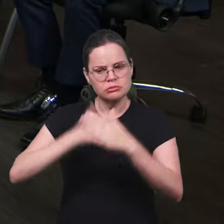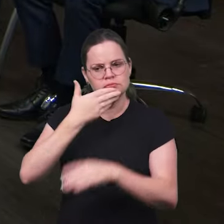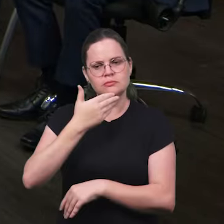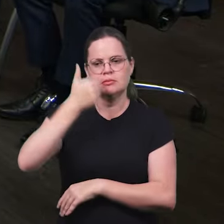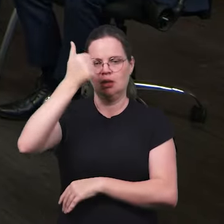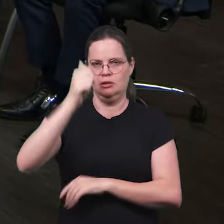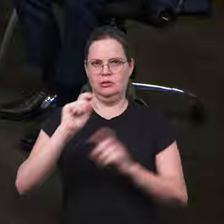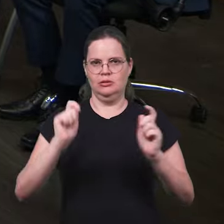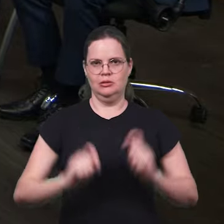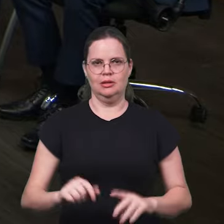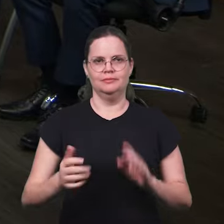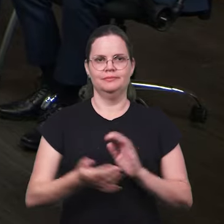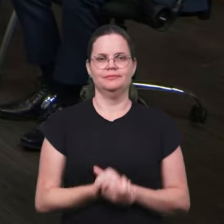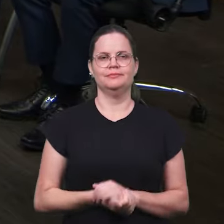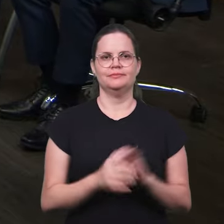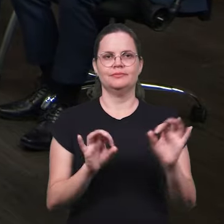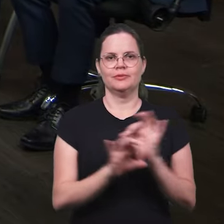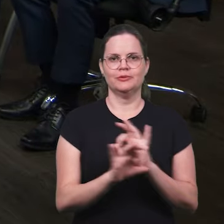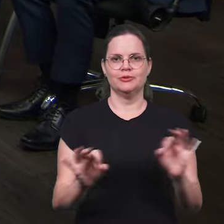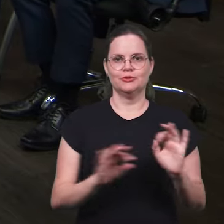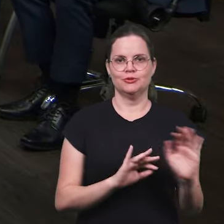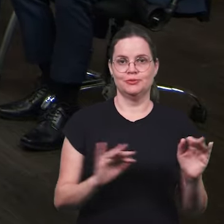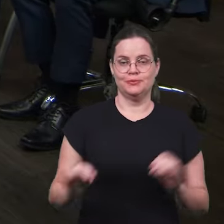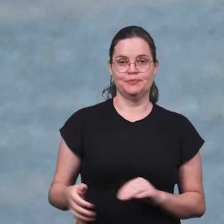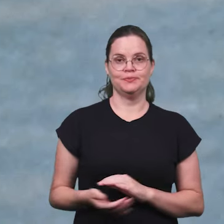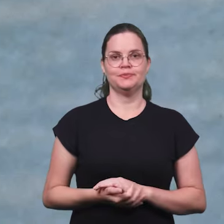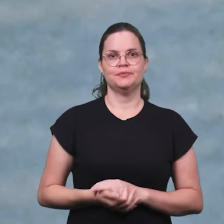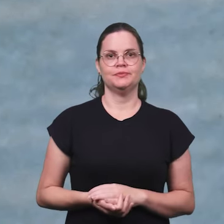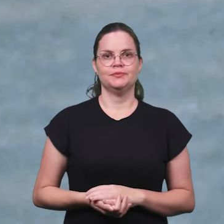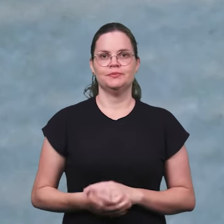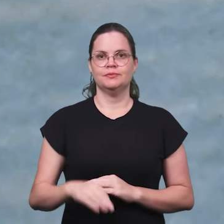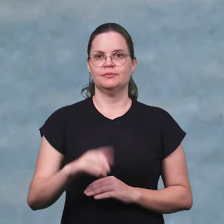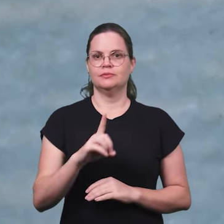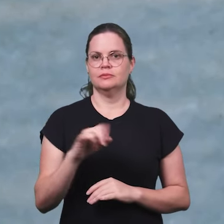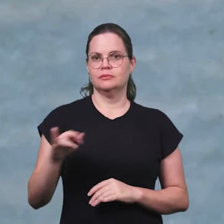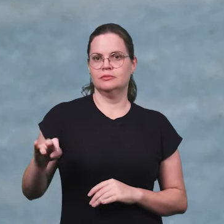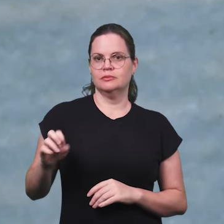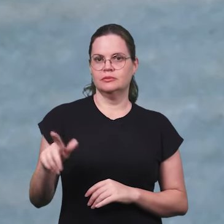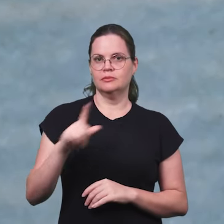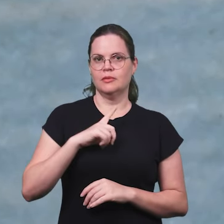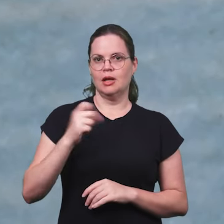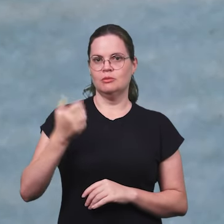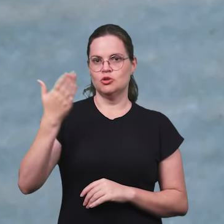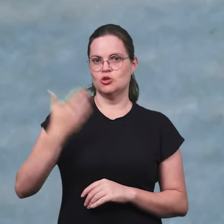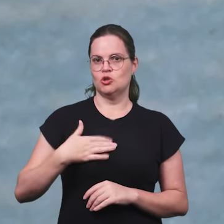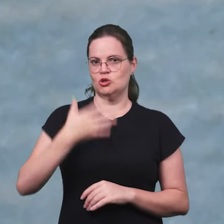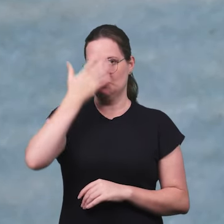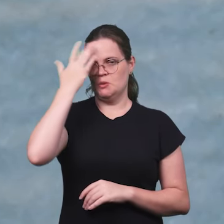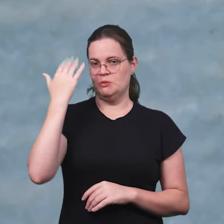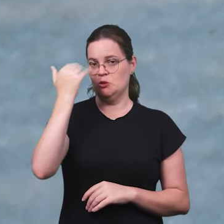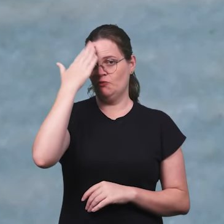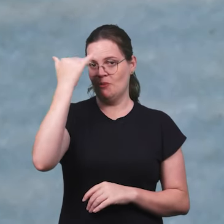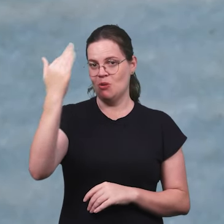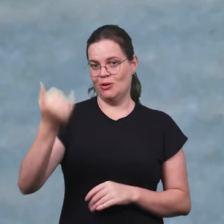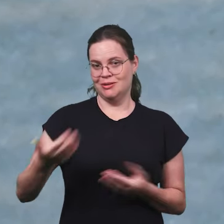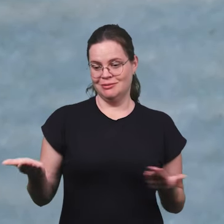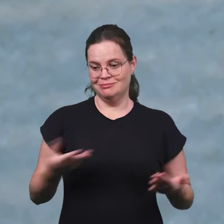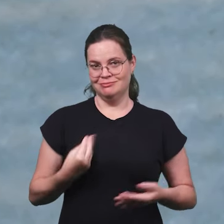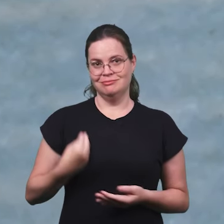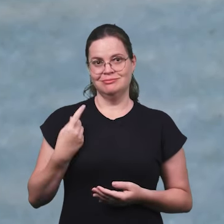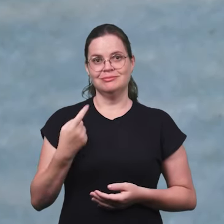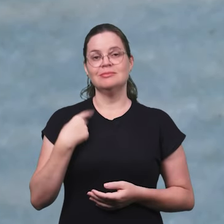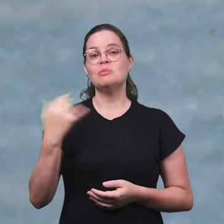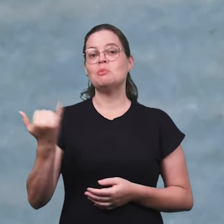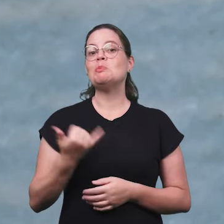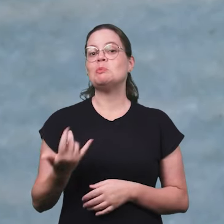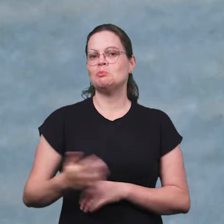bem. Bom, Daniel, a gente tem uma celebridade hoje aqui. Eu no sim, estúdio, né? pastor. Fala aí, que não é todo mundo